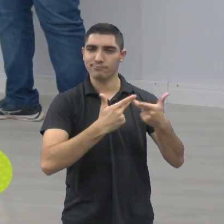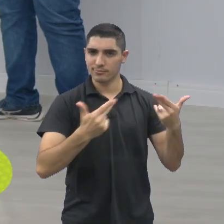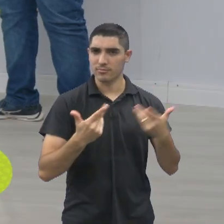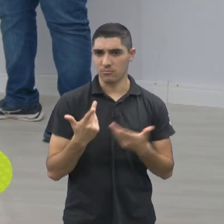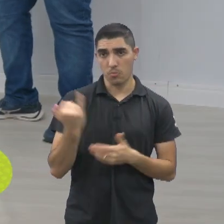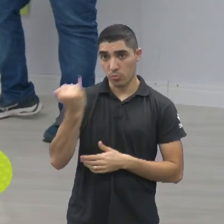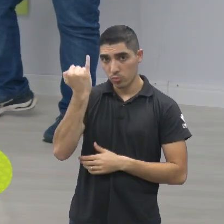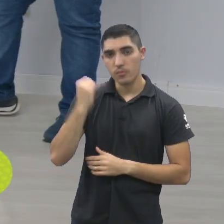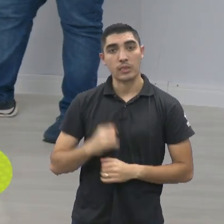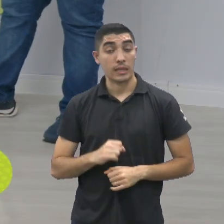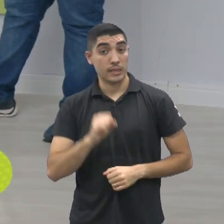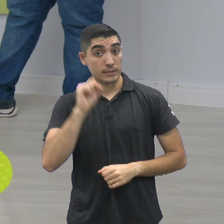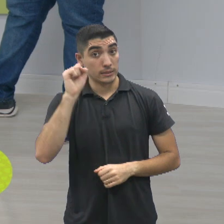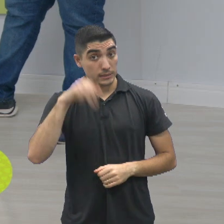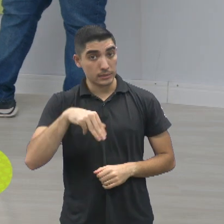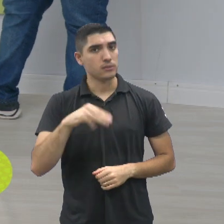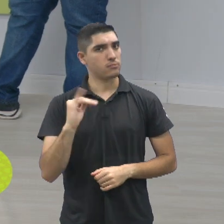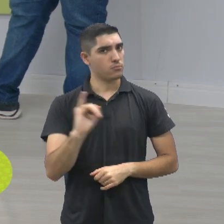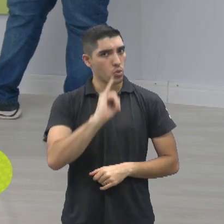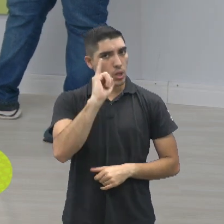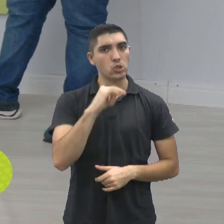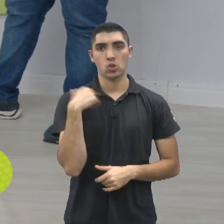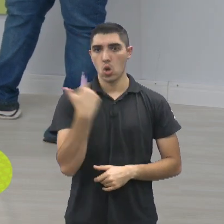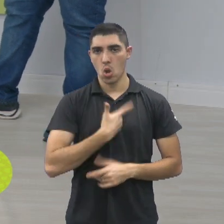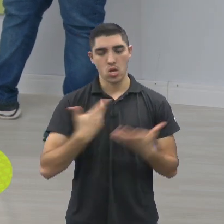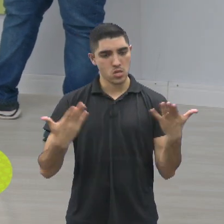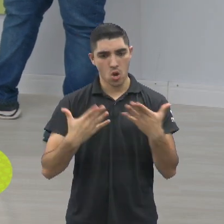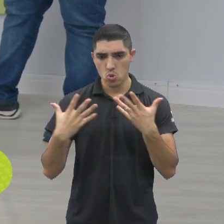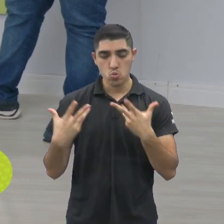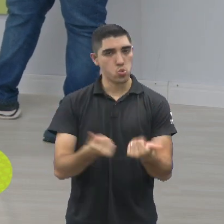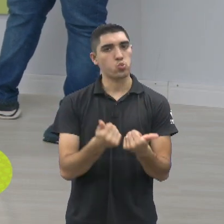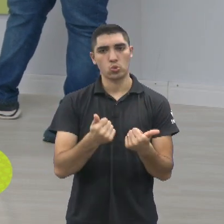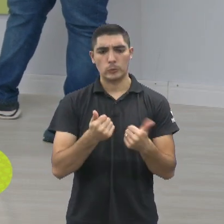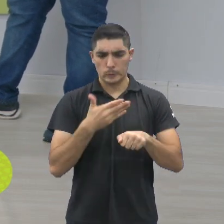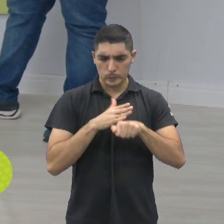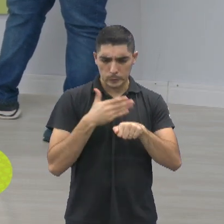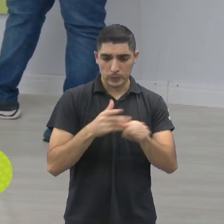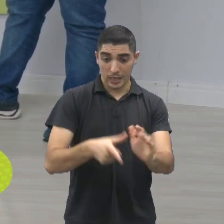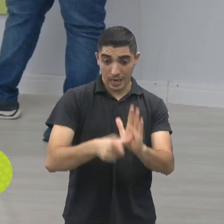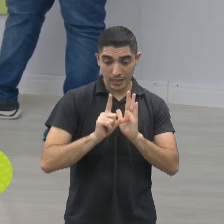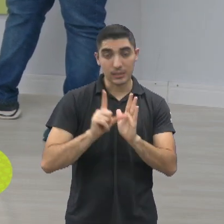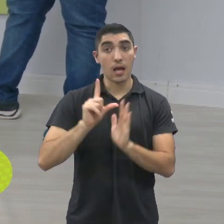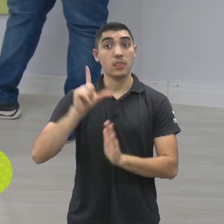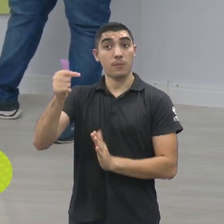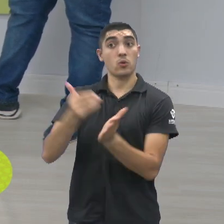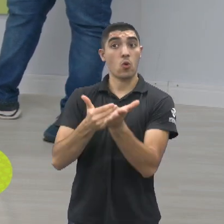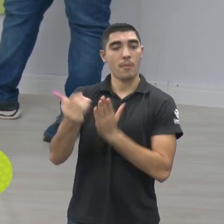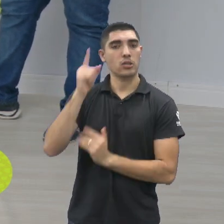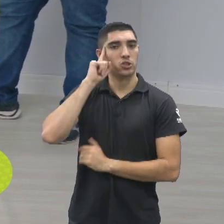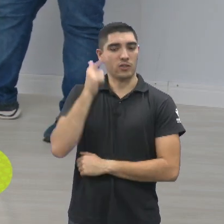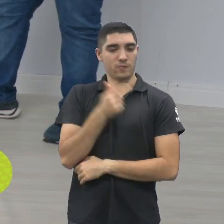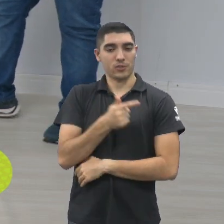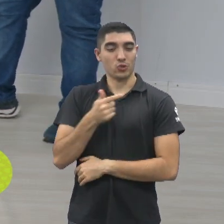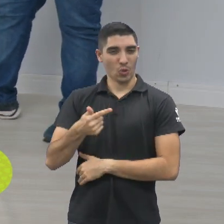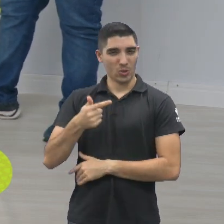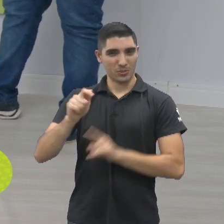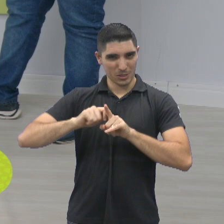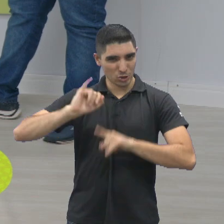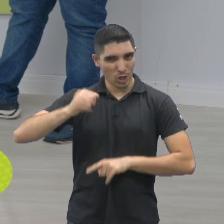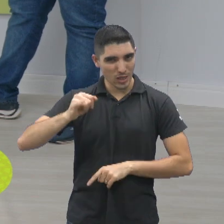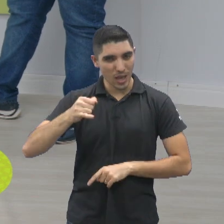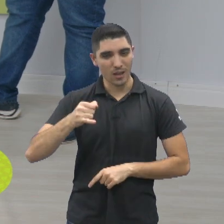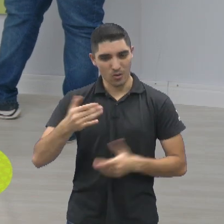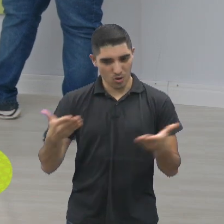isso, a preparação, tudo que a gente está fazendo agora vai se refletir lá no dia 22, quando começar o campeonato. A importância de todos